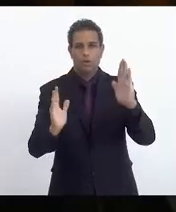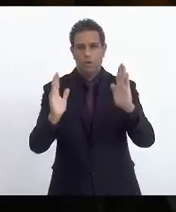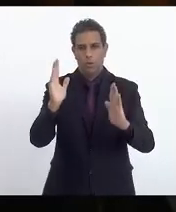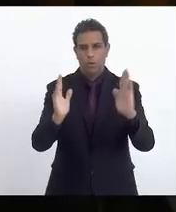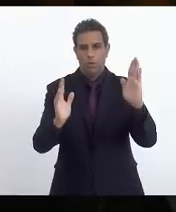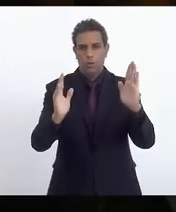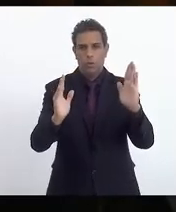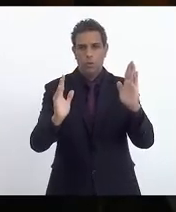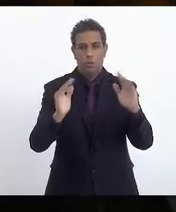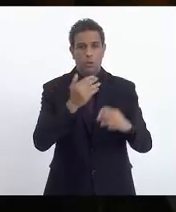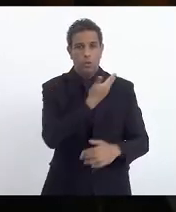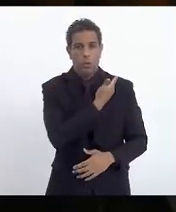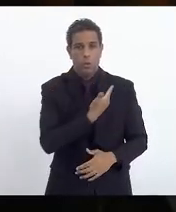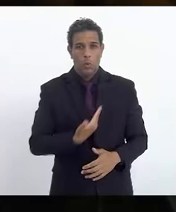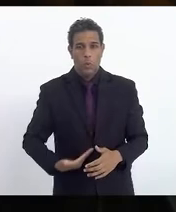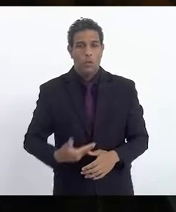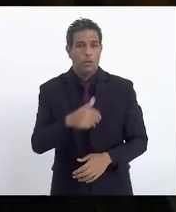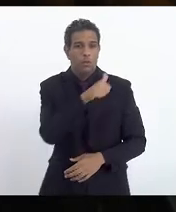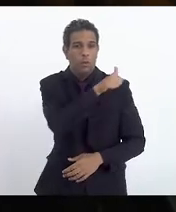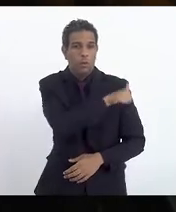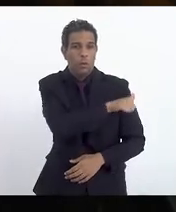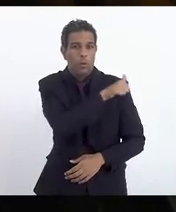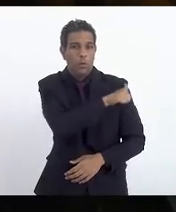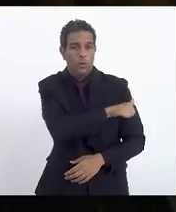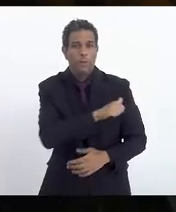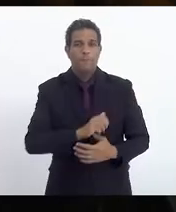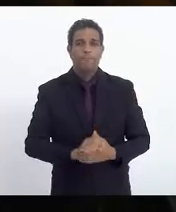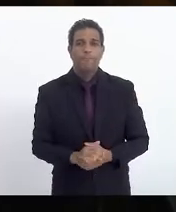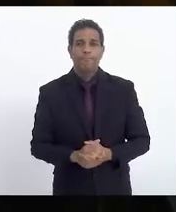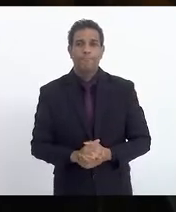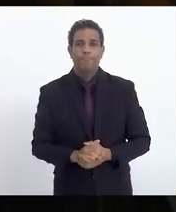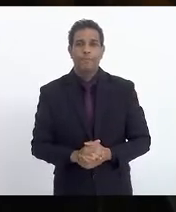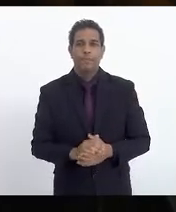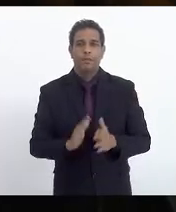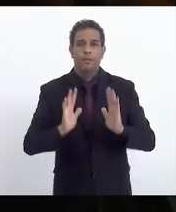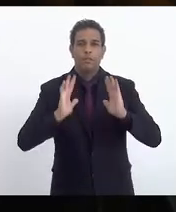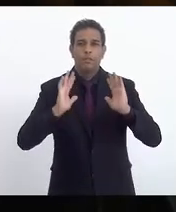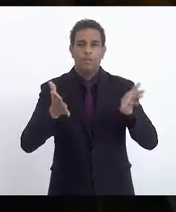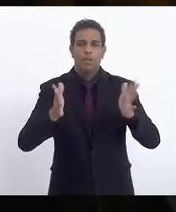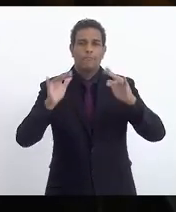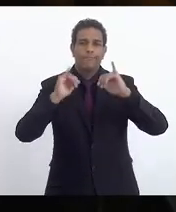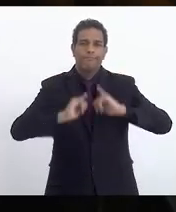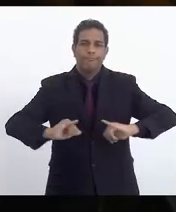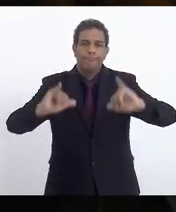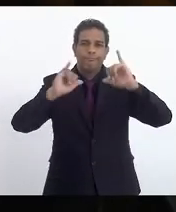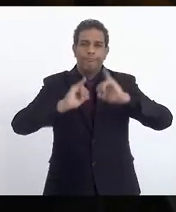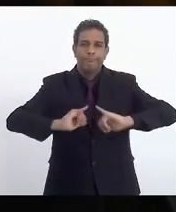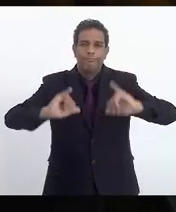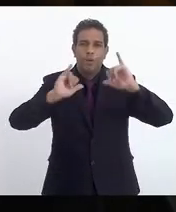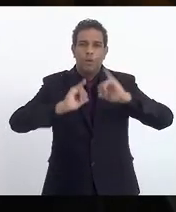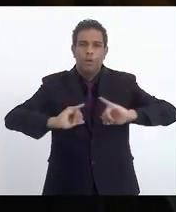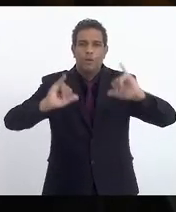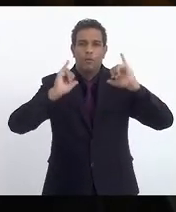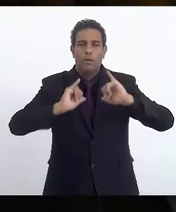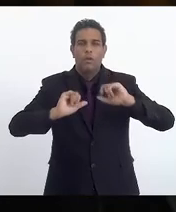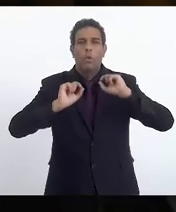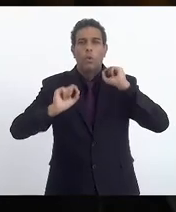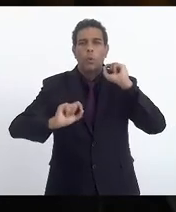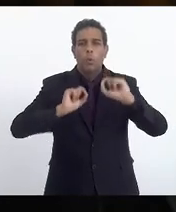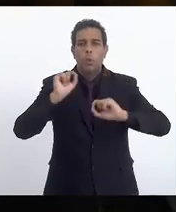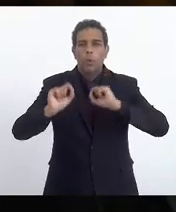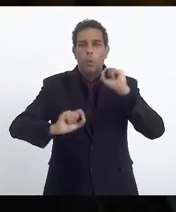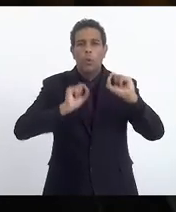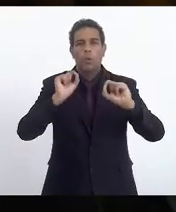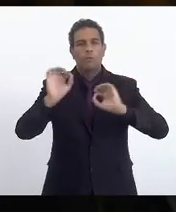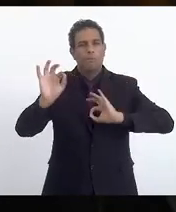o governo estadual é ensaiou ensaiou a